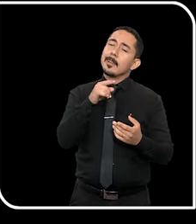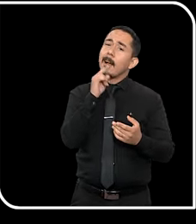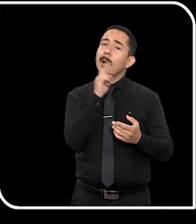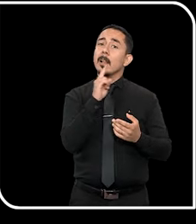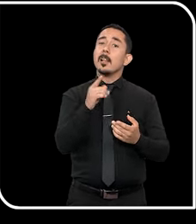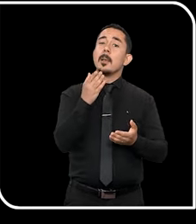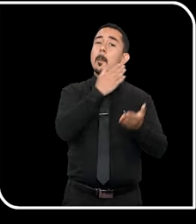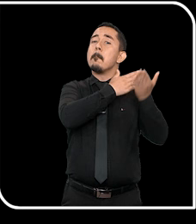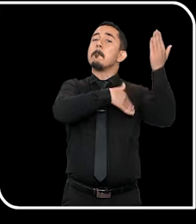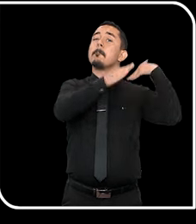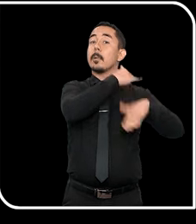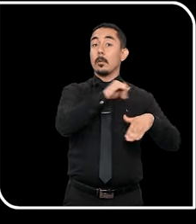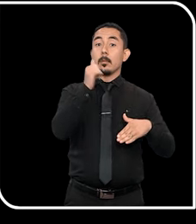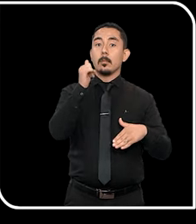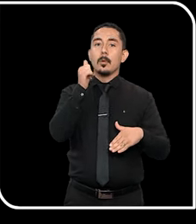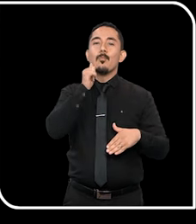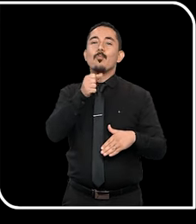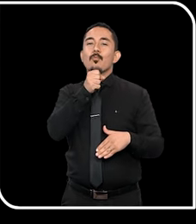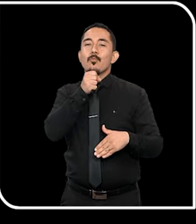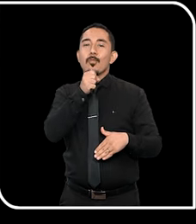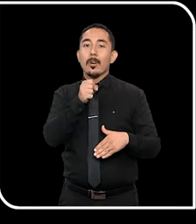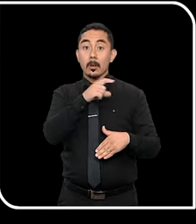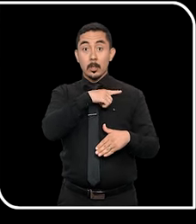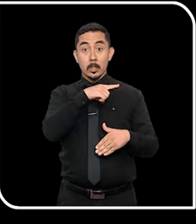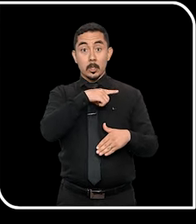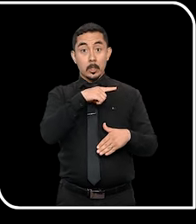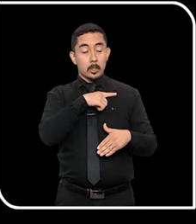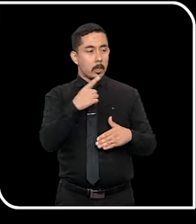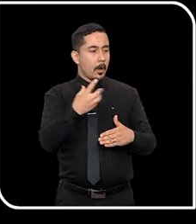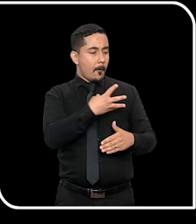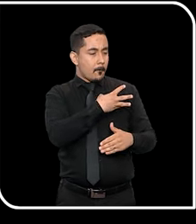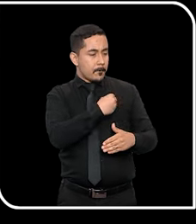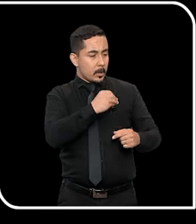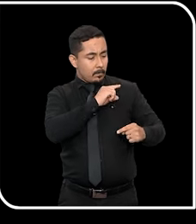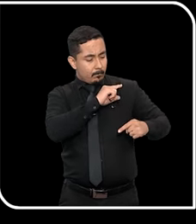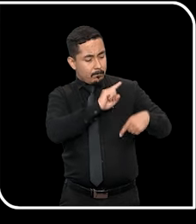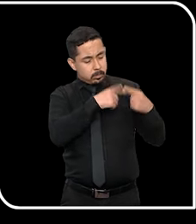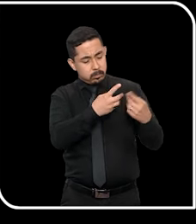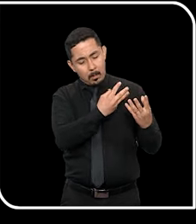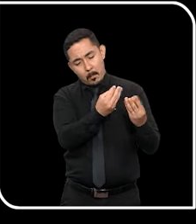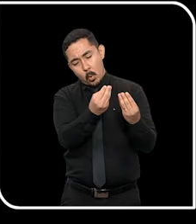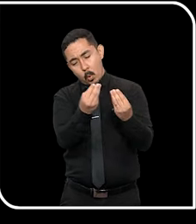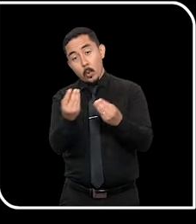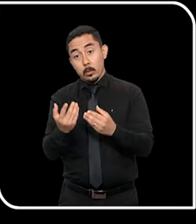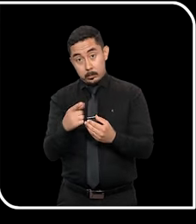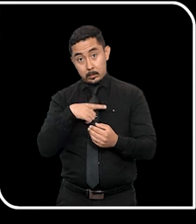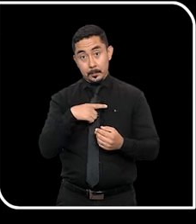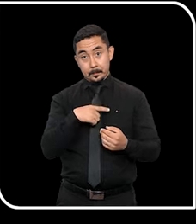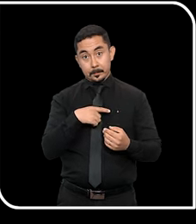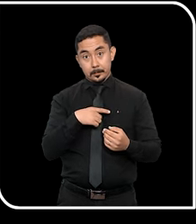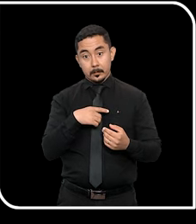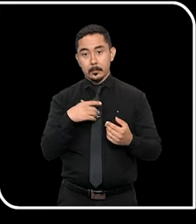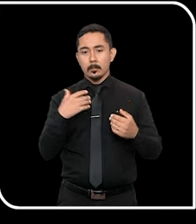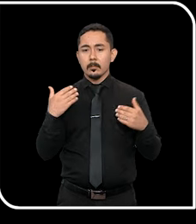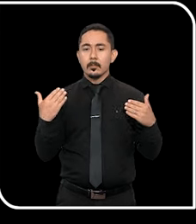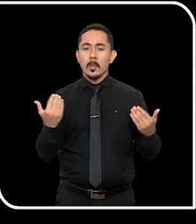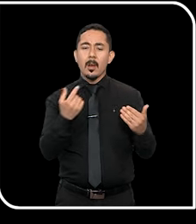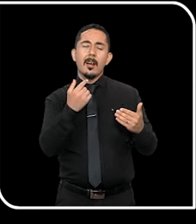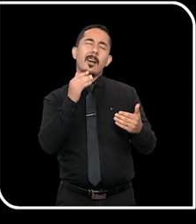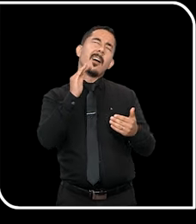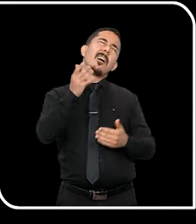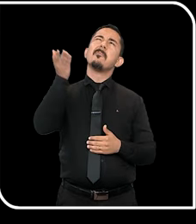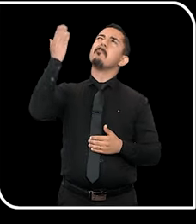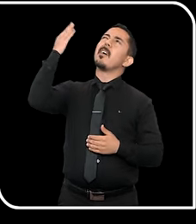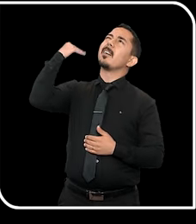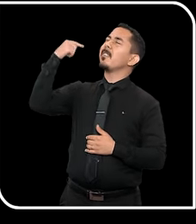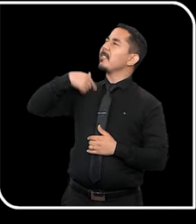antigamente as nossas avós tinham muitos filhos eh e elas dizem hoje para nós Ah minha filha na minha época